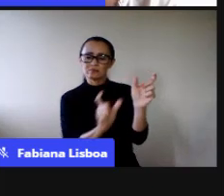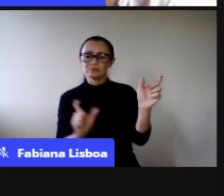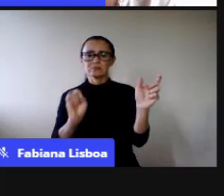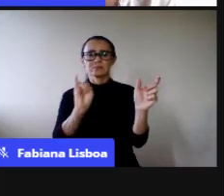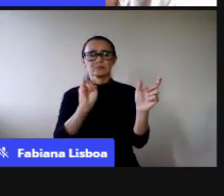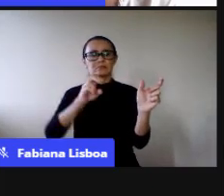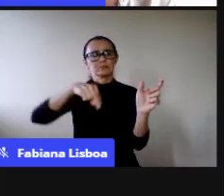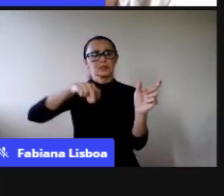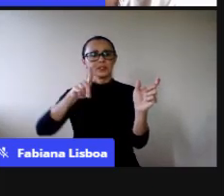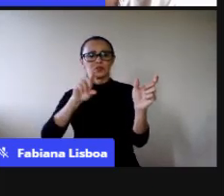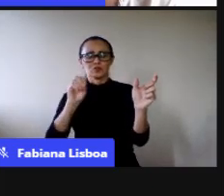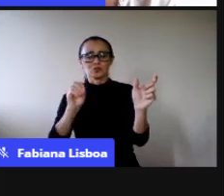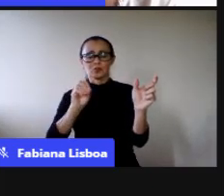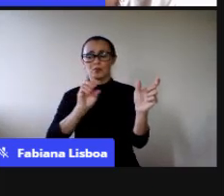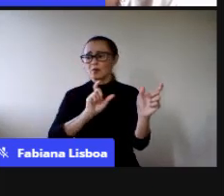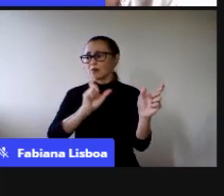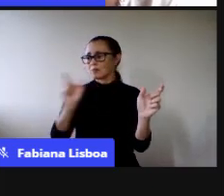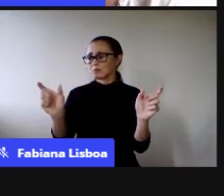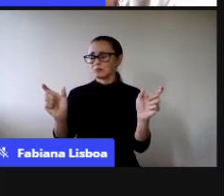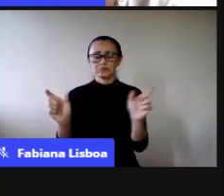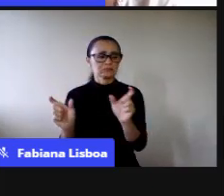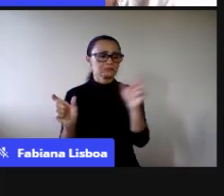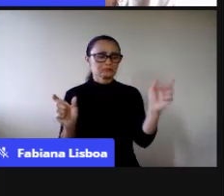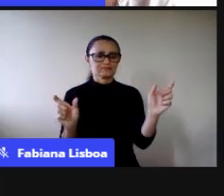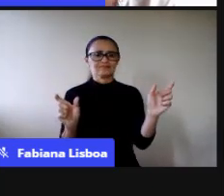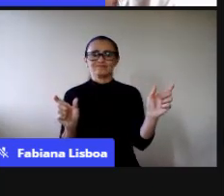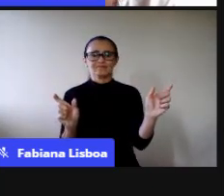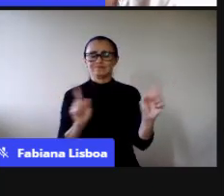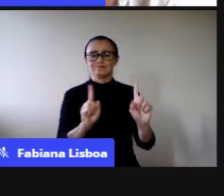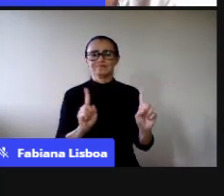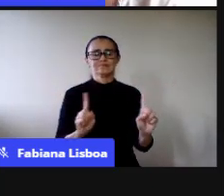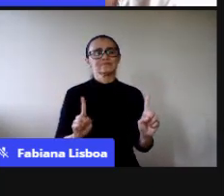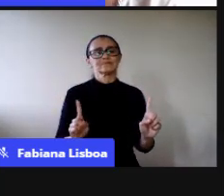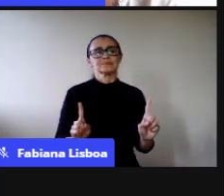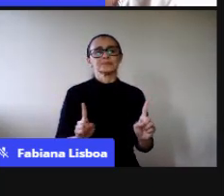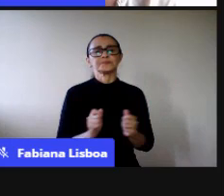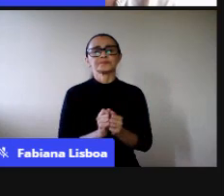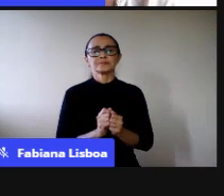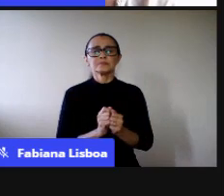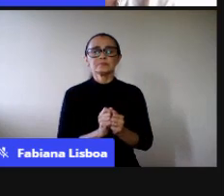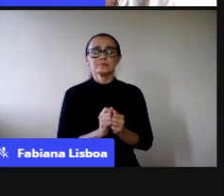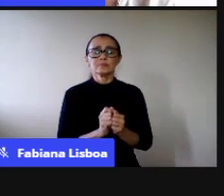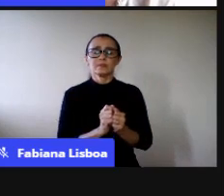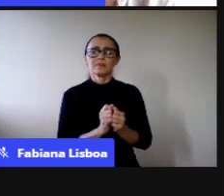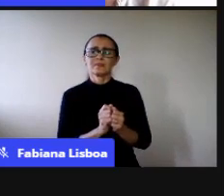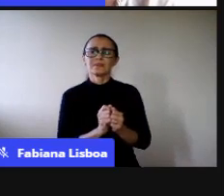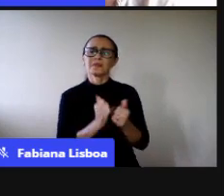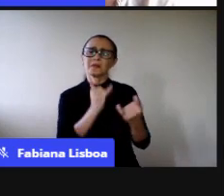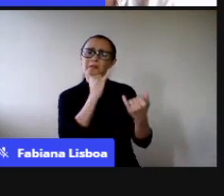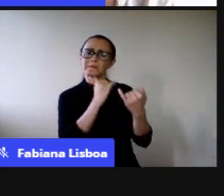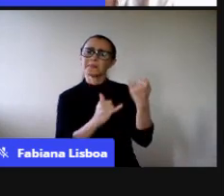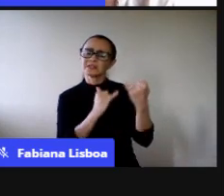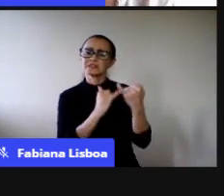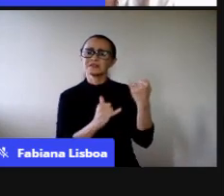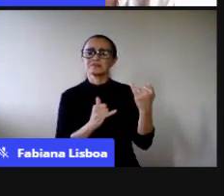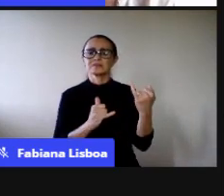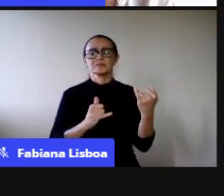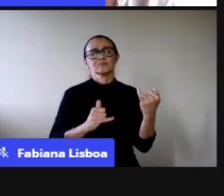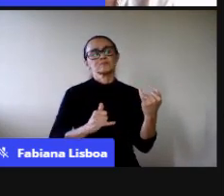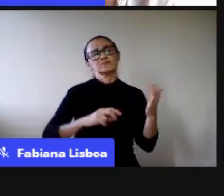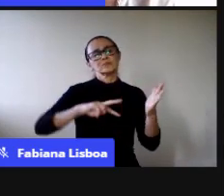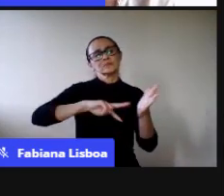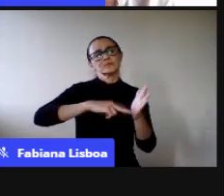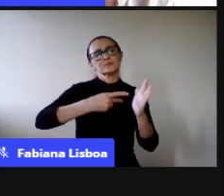distintas, né? Não é uma palavra derivada uma da outra. Embora elas são parecidas, né? Possuem significados e histórias